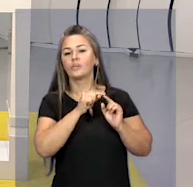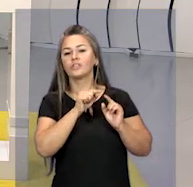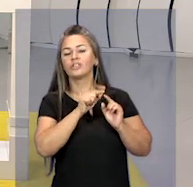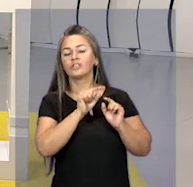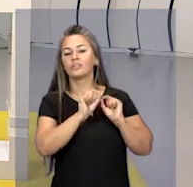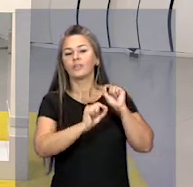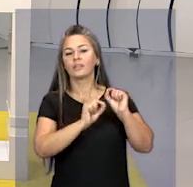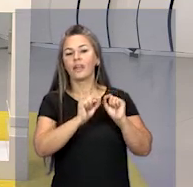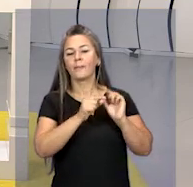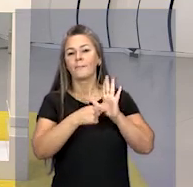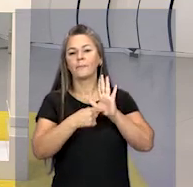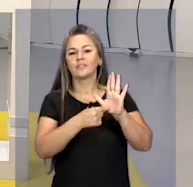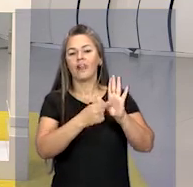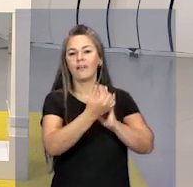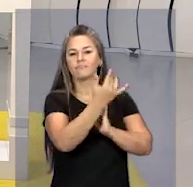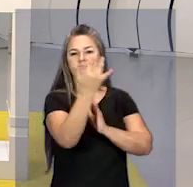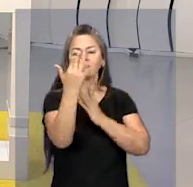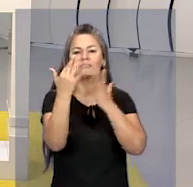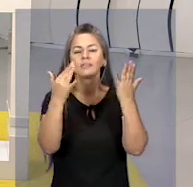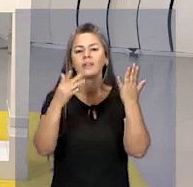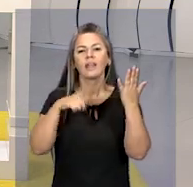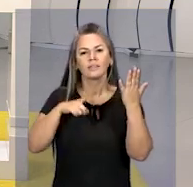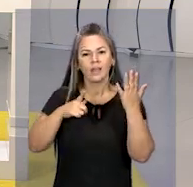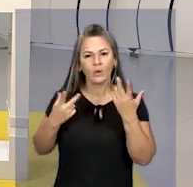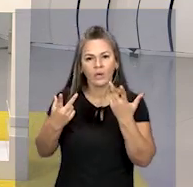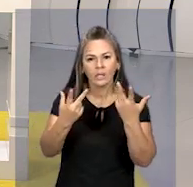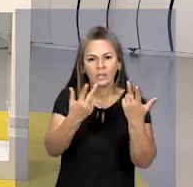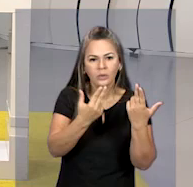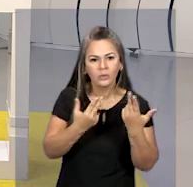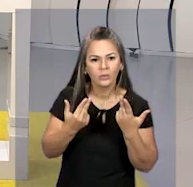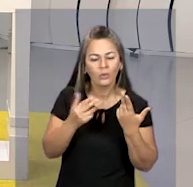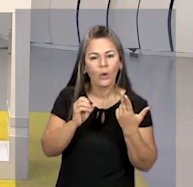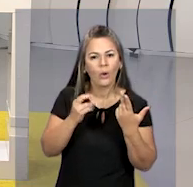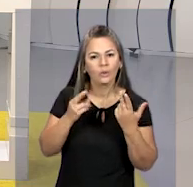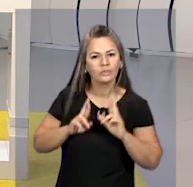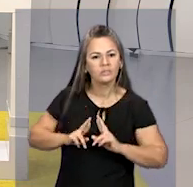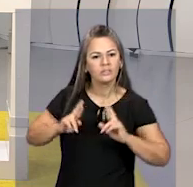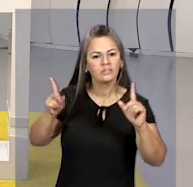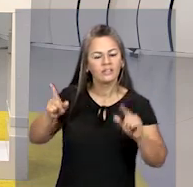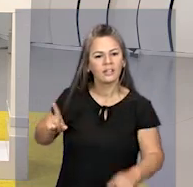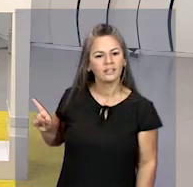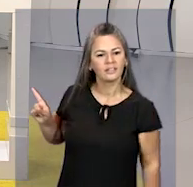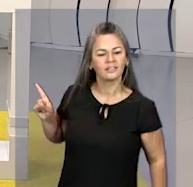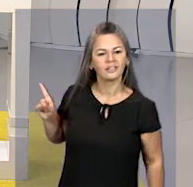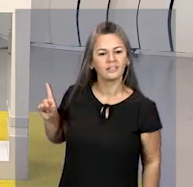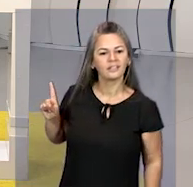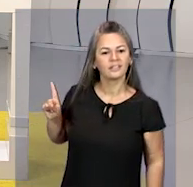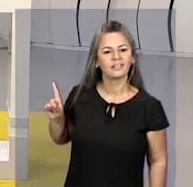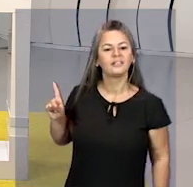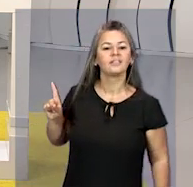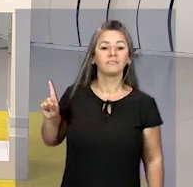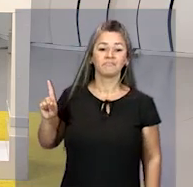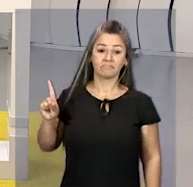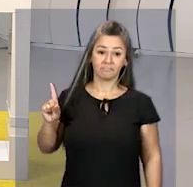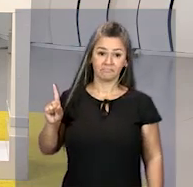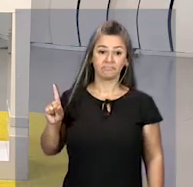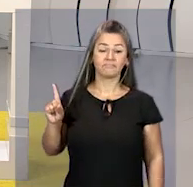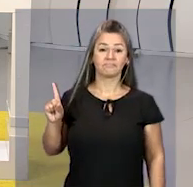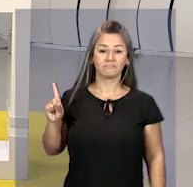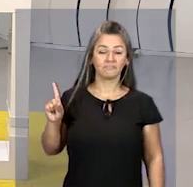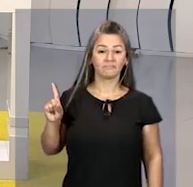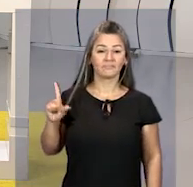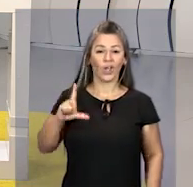outra árvore. Qual é a diferença entre elas? Ou quais são as diferenças? Na verdade, a gente pode perceber que a principal diferença entre elas aqui